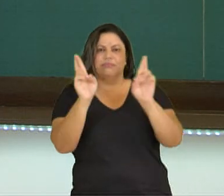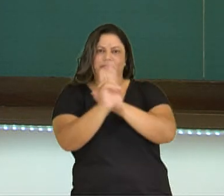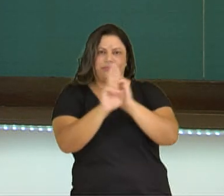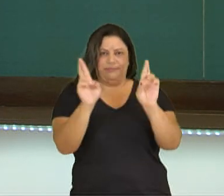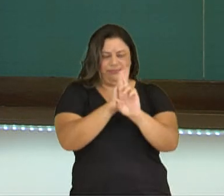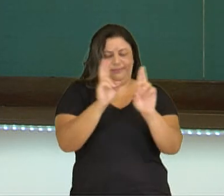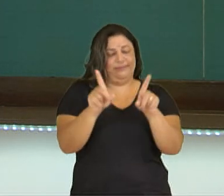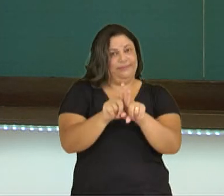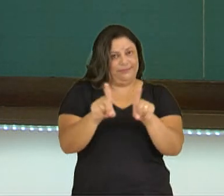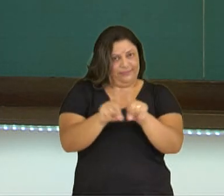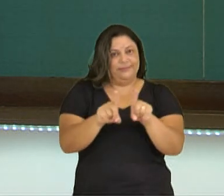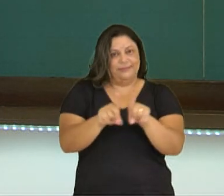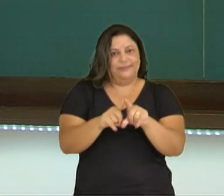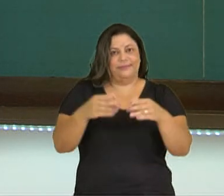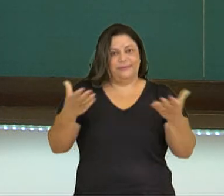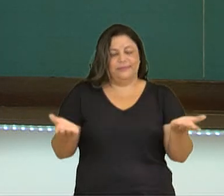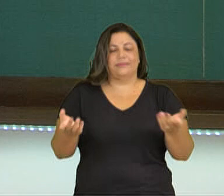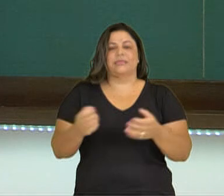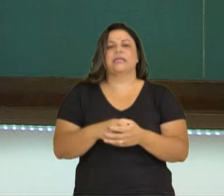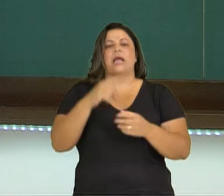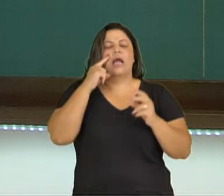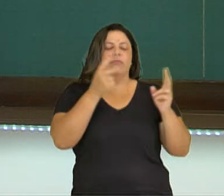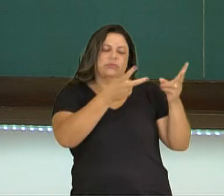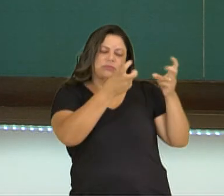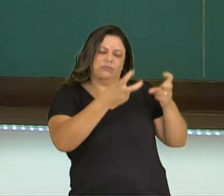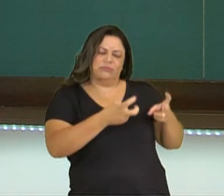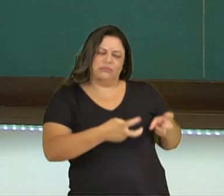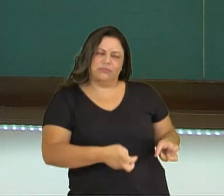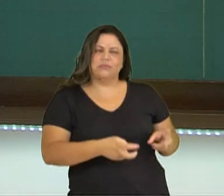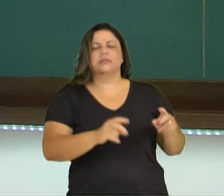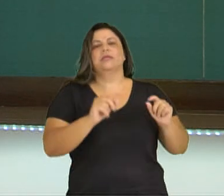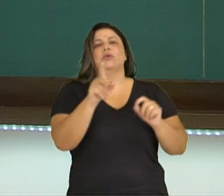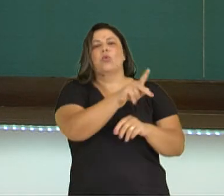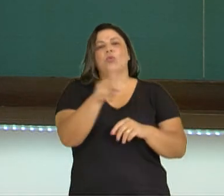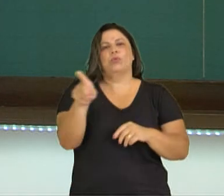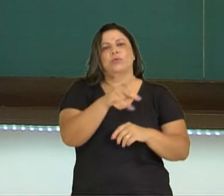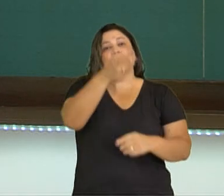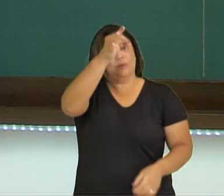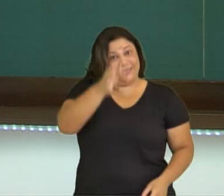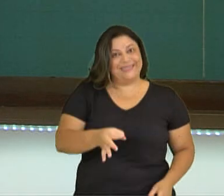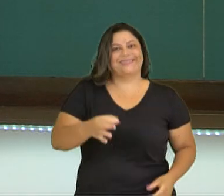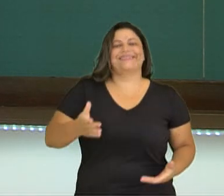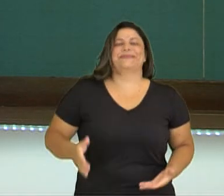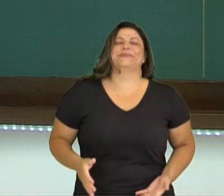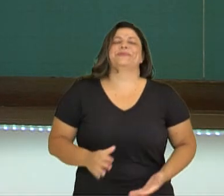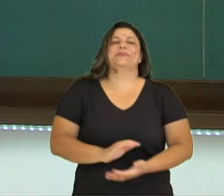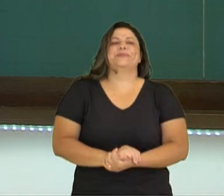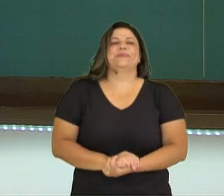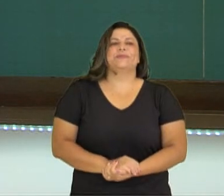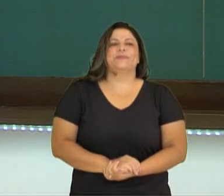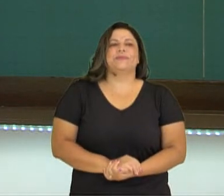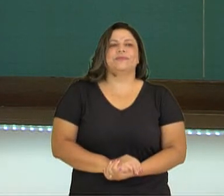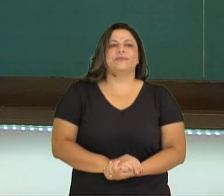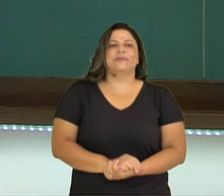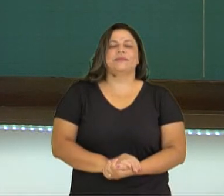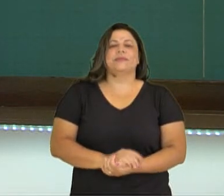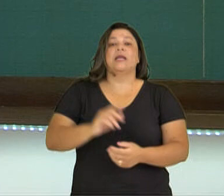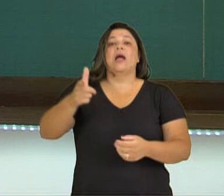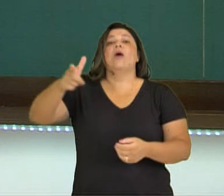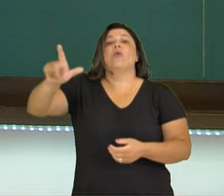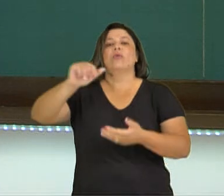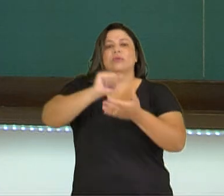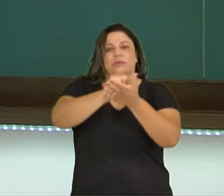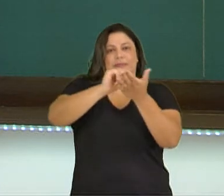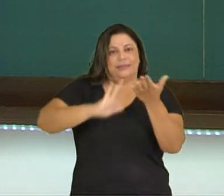aí também e depois podem até verificar com o professor de vocês se isso está correto ou não. A atividadezinha próxima que nós